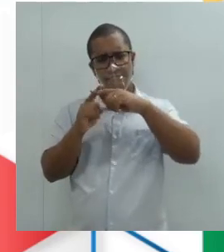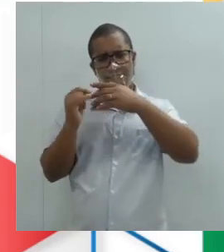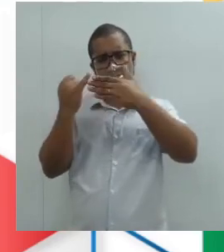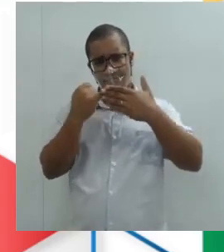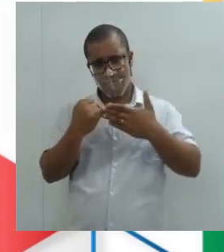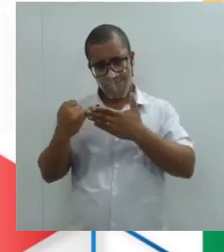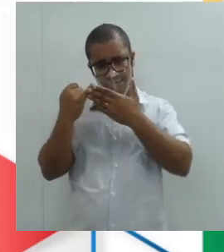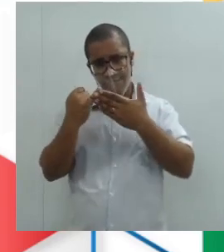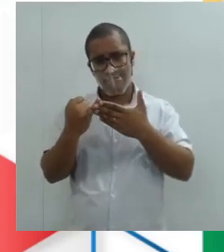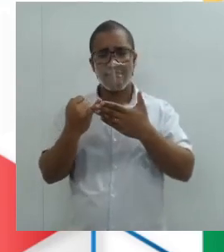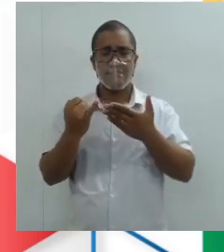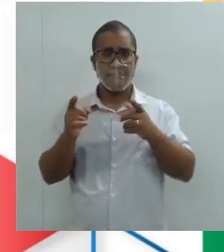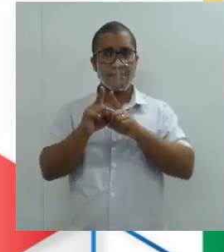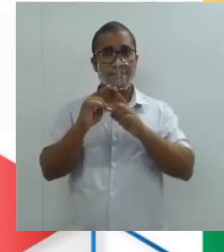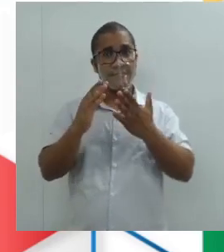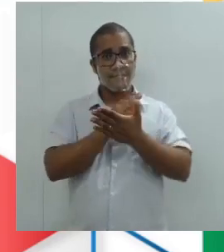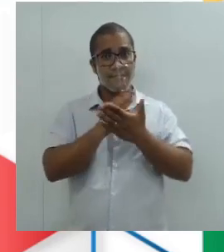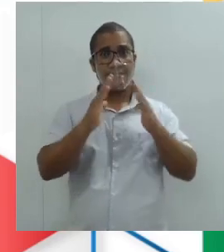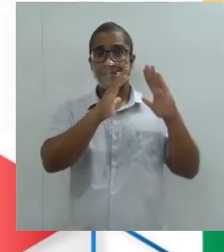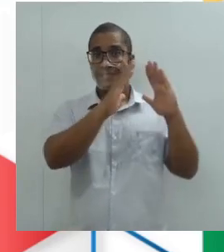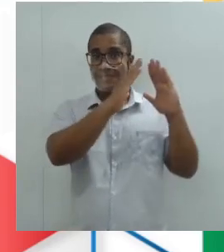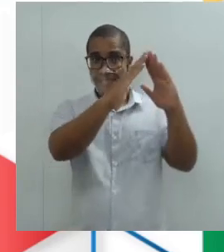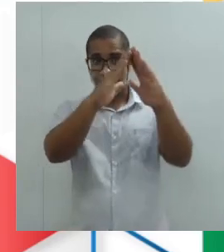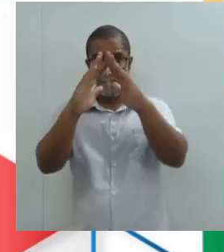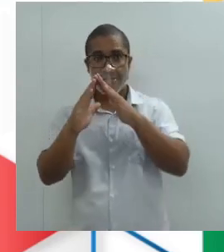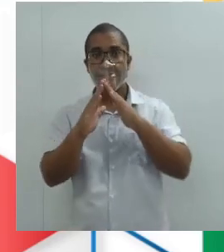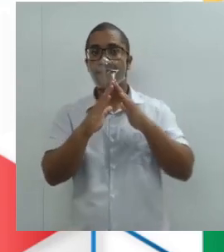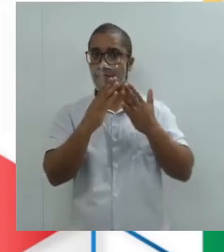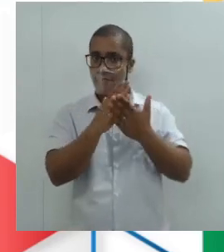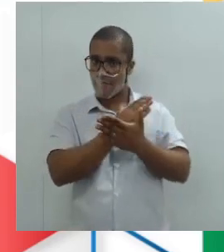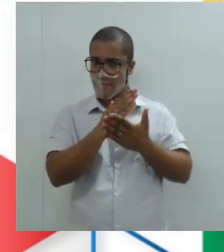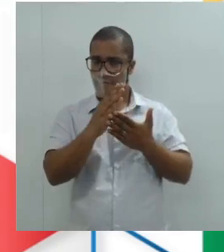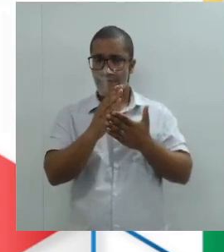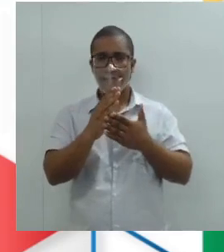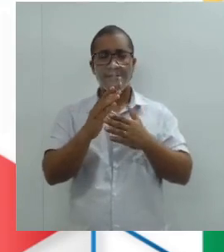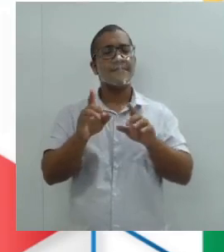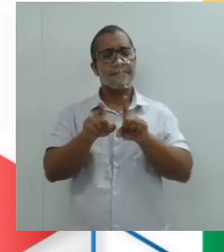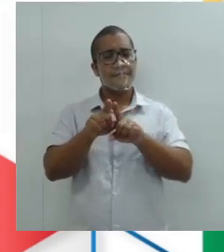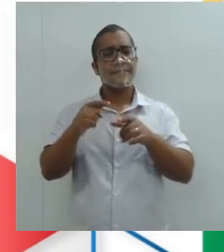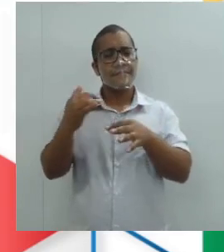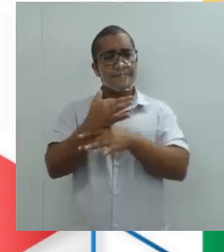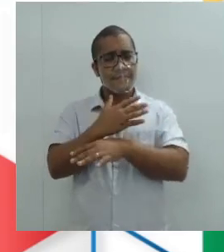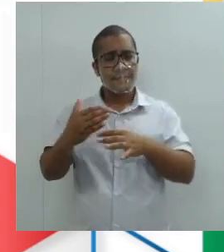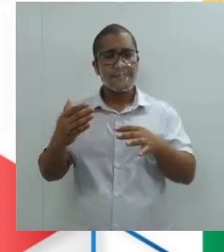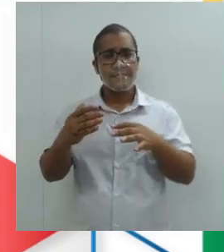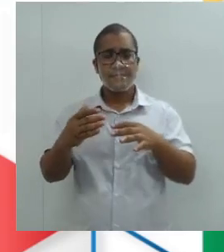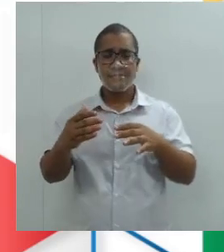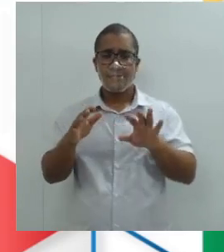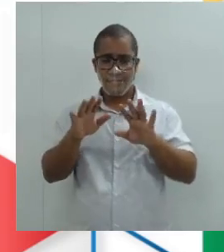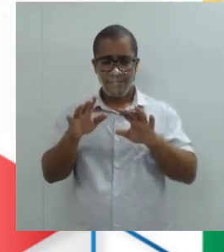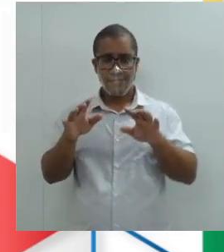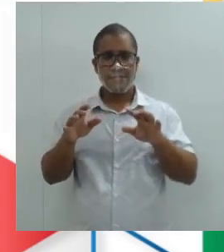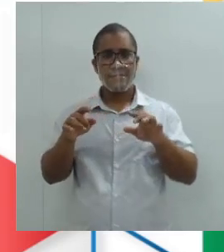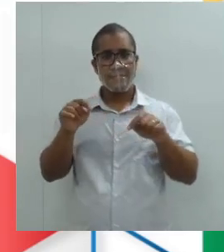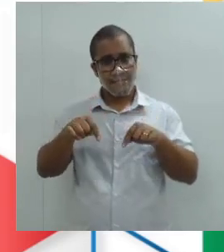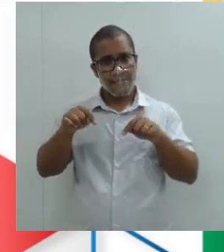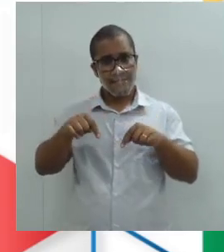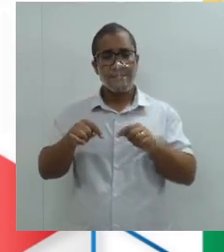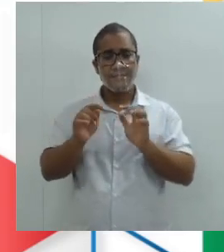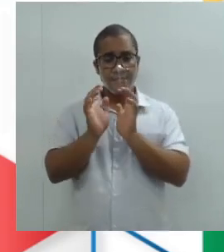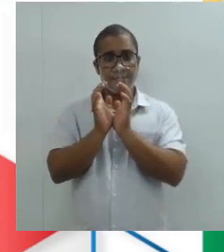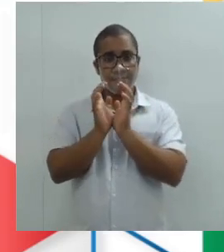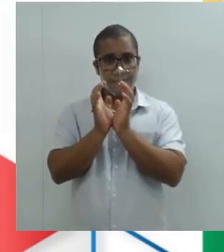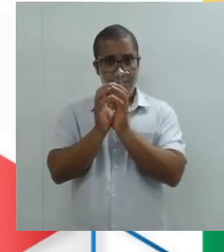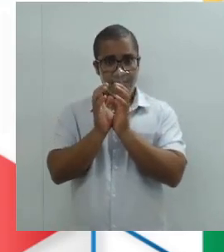Né? Cidades também, cidades são consideradas históricas, né? Por exemplo, a nossa cidade, município e a capital do estado é